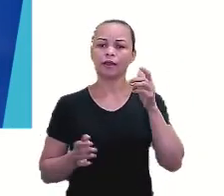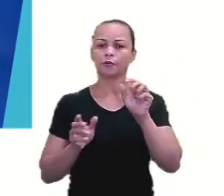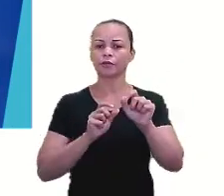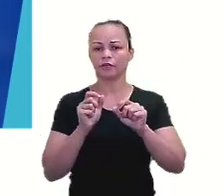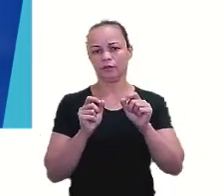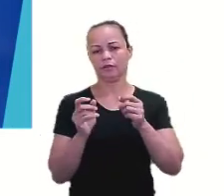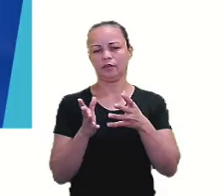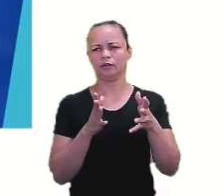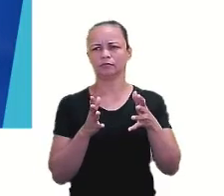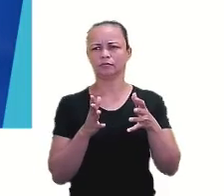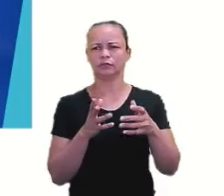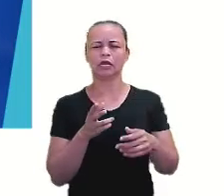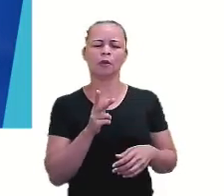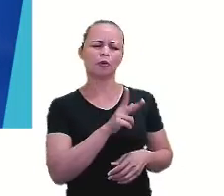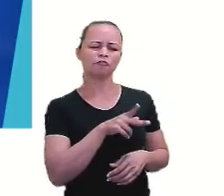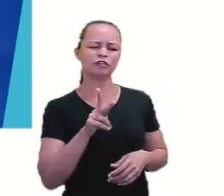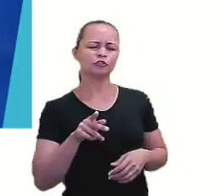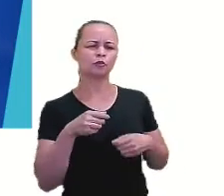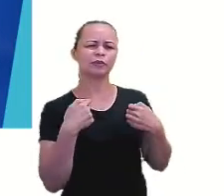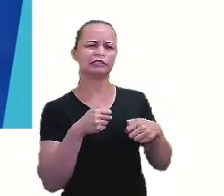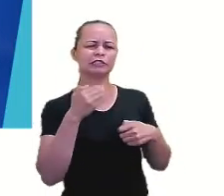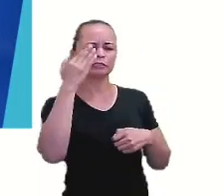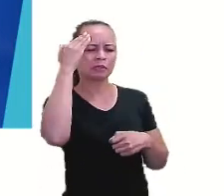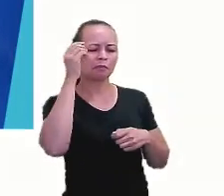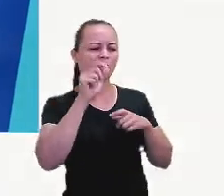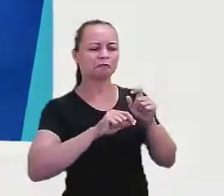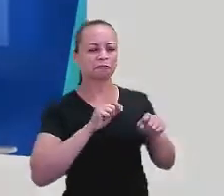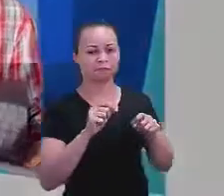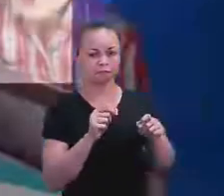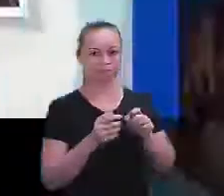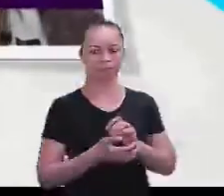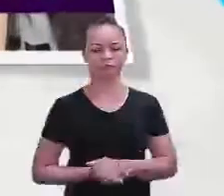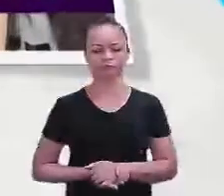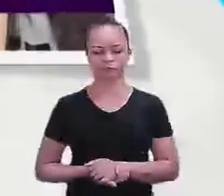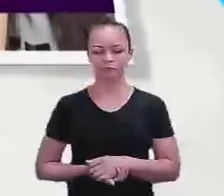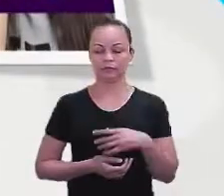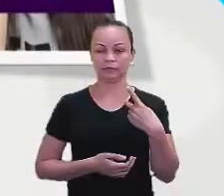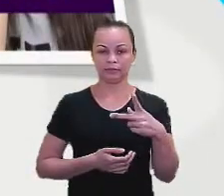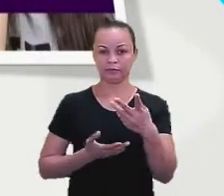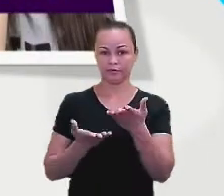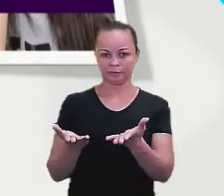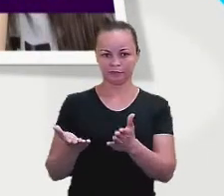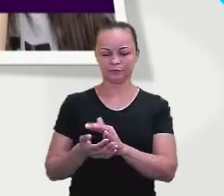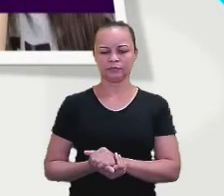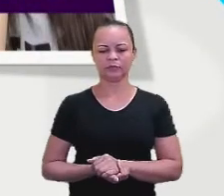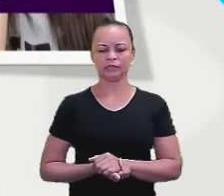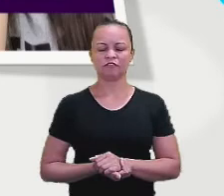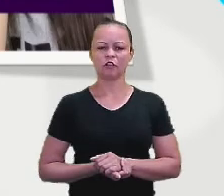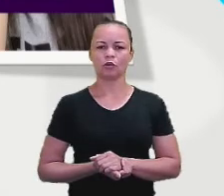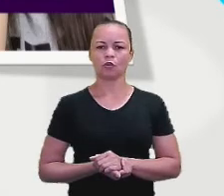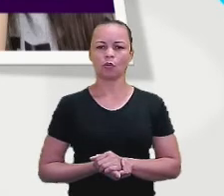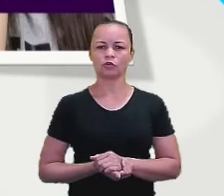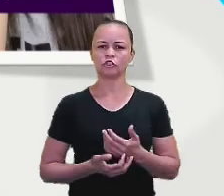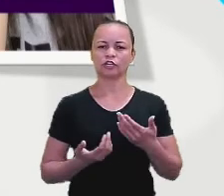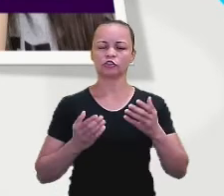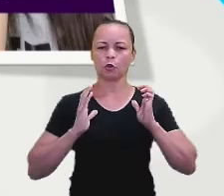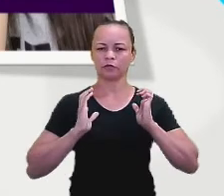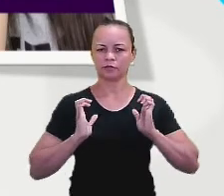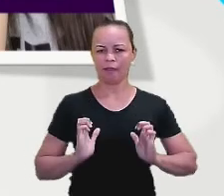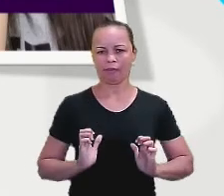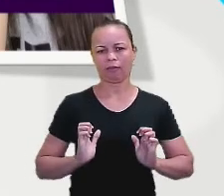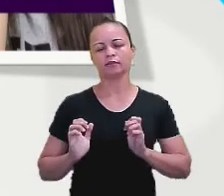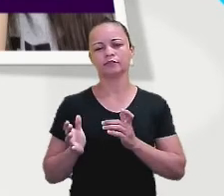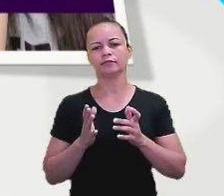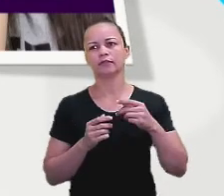mas Aprígio, o que é que eu preciso saber? É exatamente isso aqui. Tem a ver com questões éticas, questões que têm